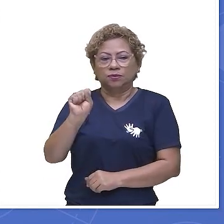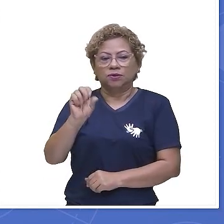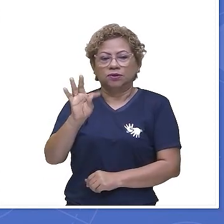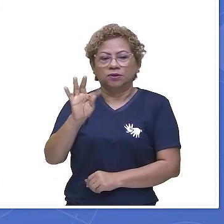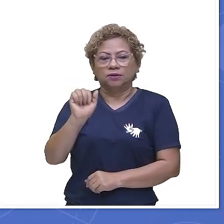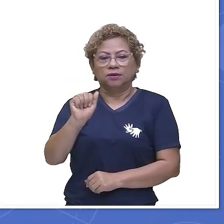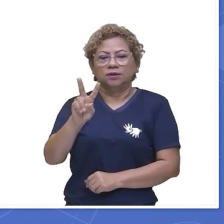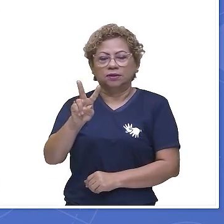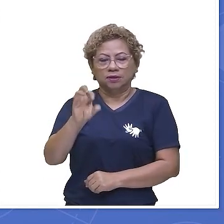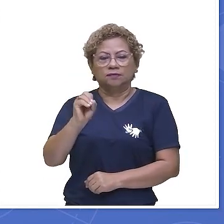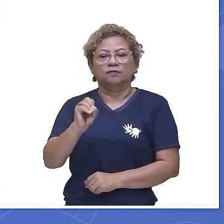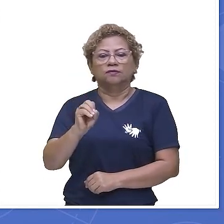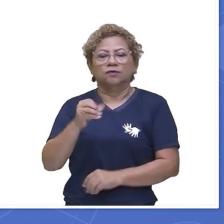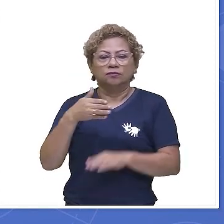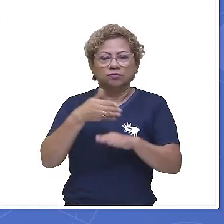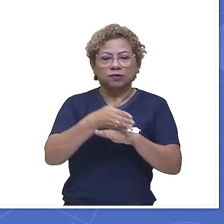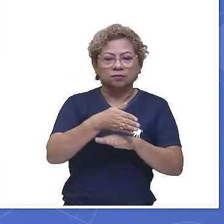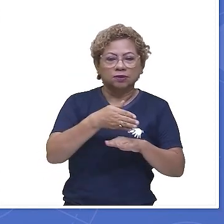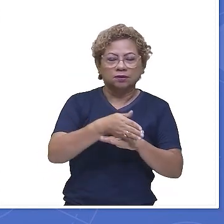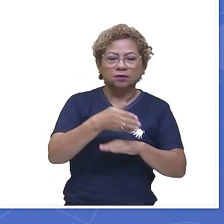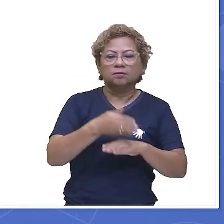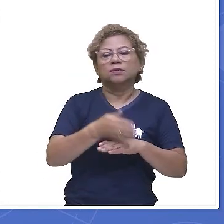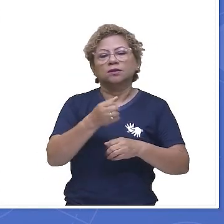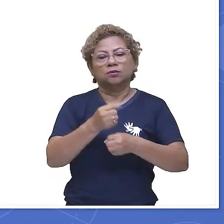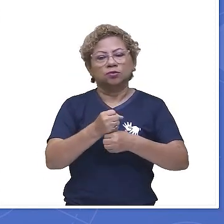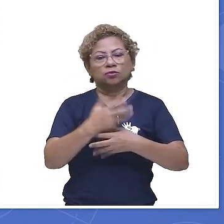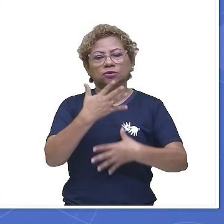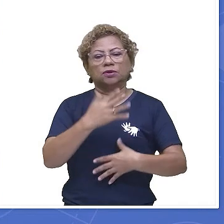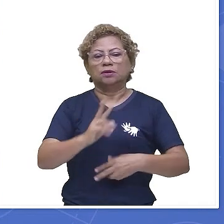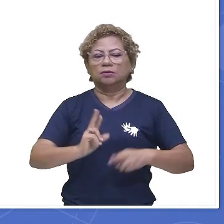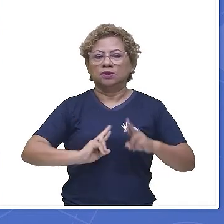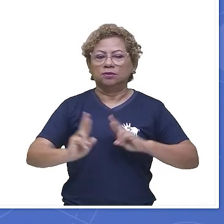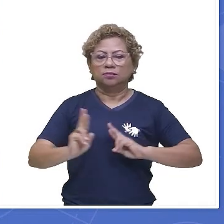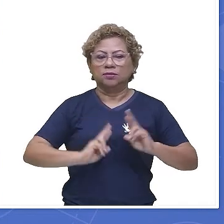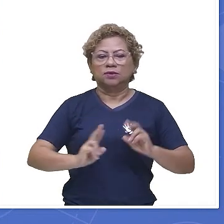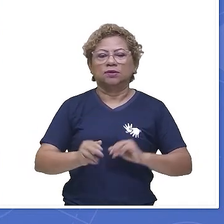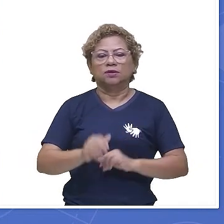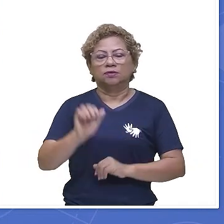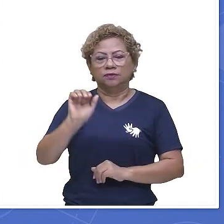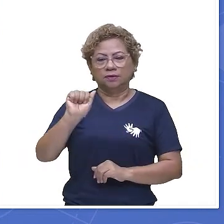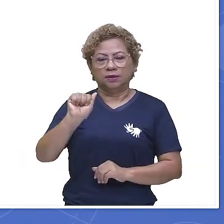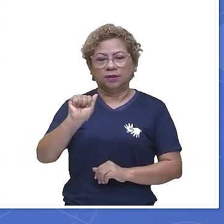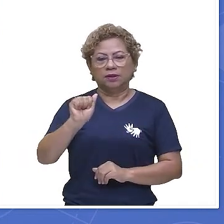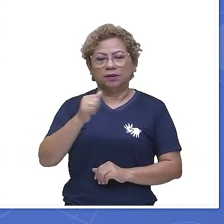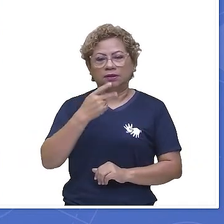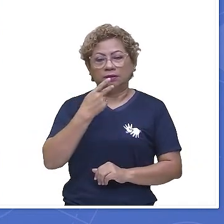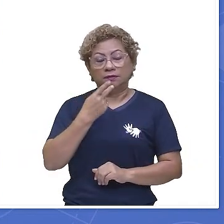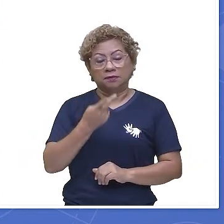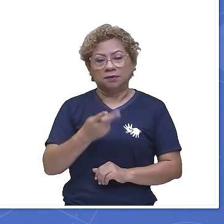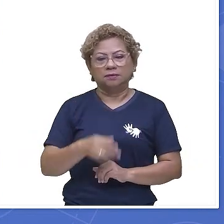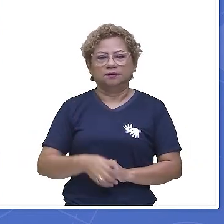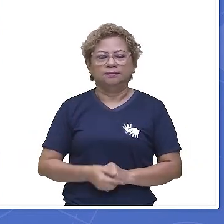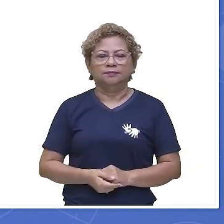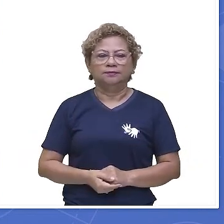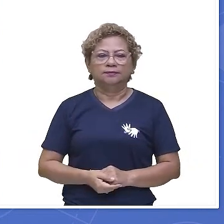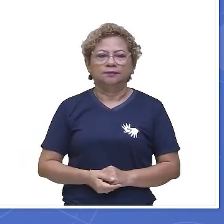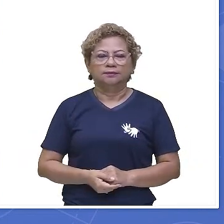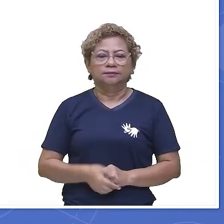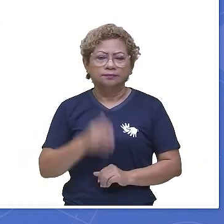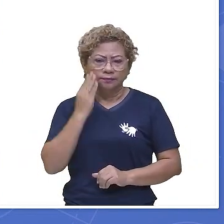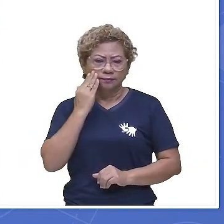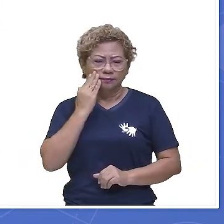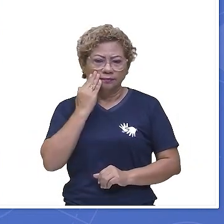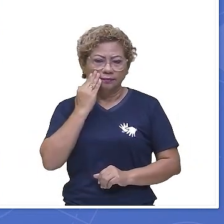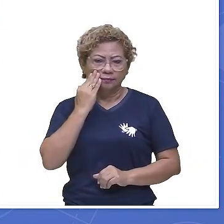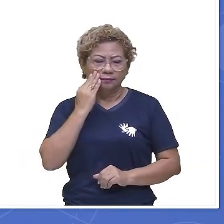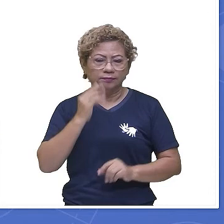Gustavo, né? Também participando aí com as respostas. Muito bem, pessoal. Agora vamos conferir as nossas respostas,